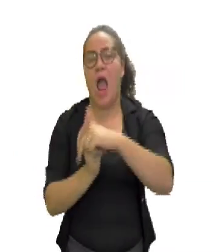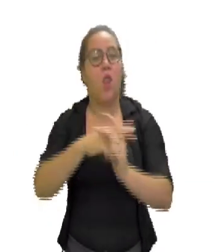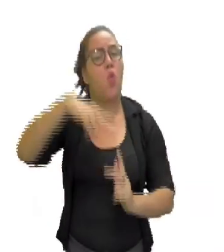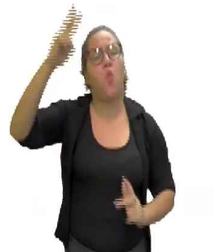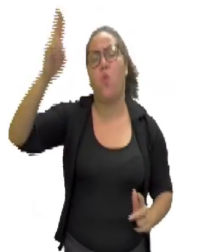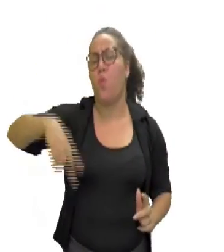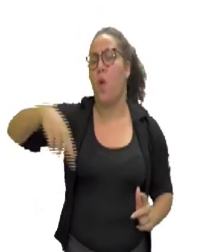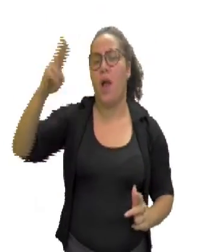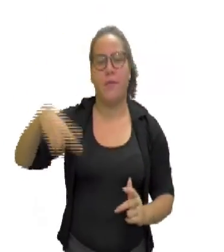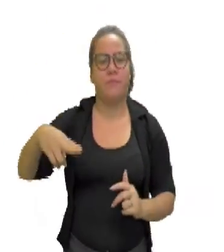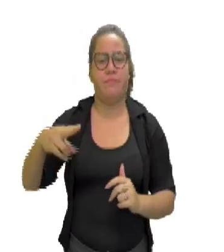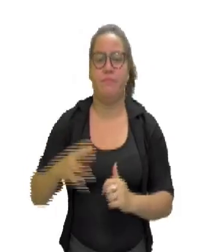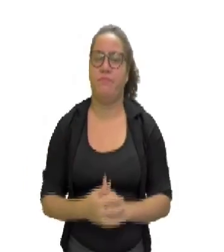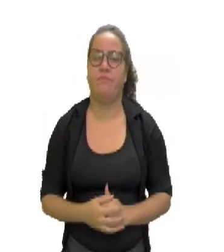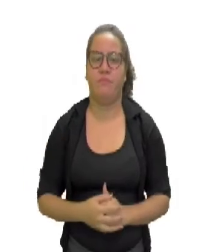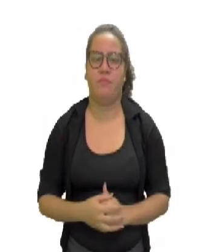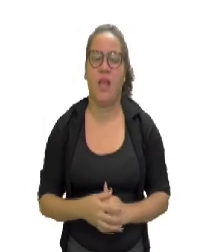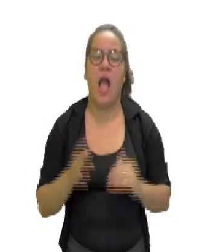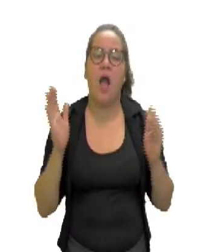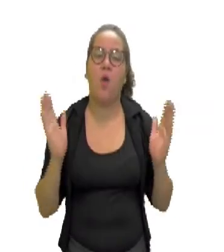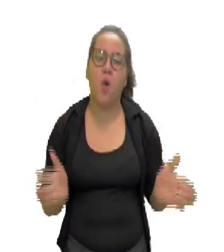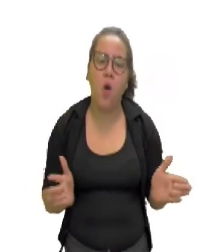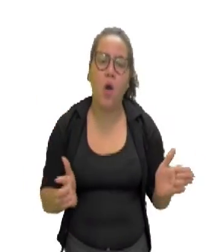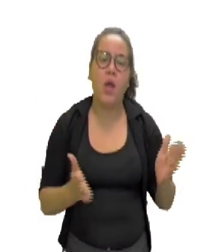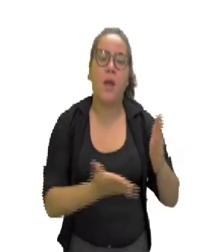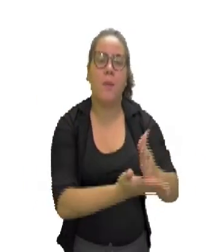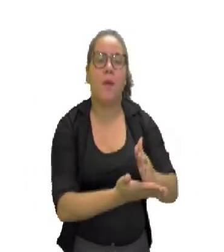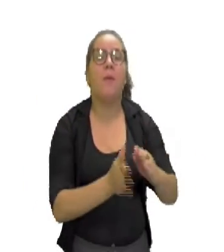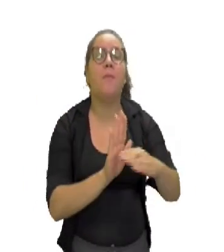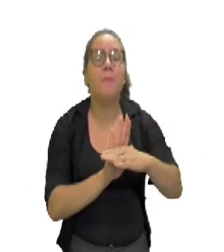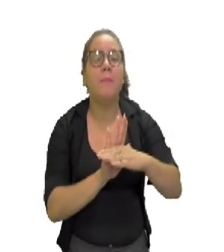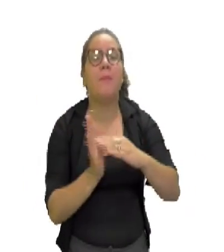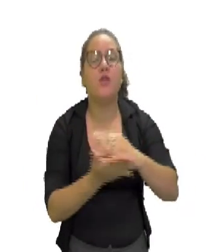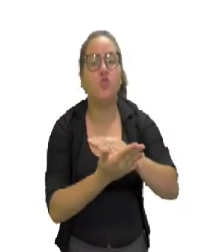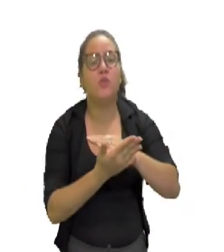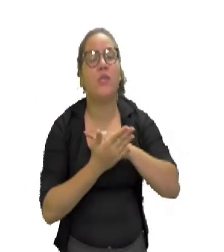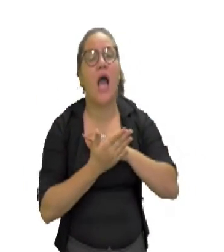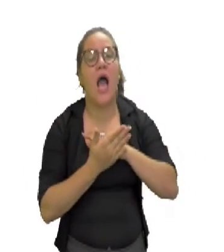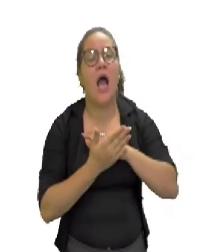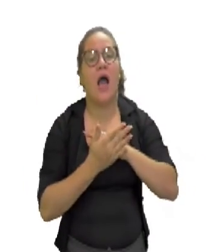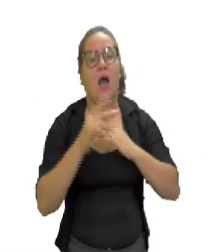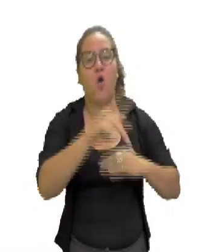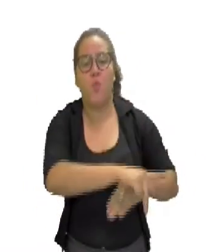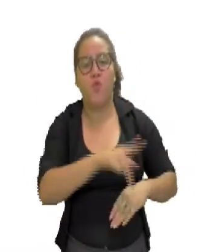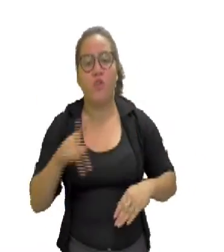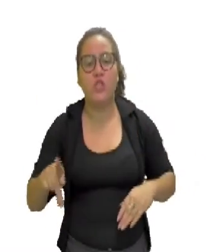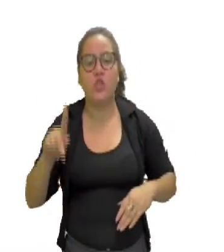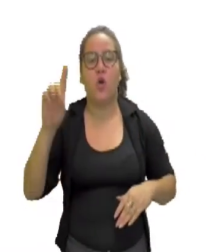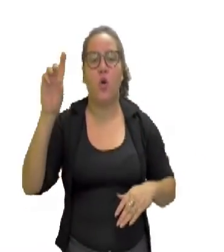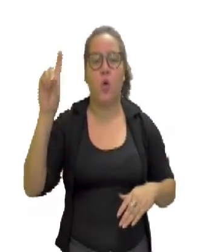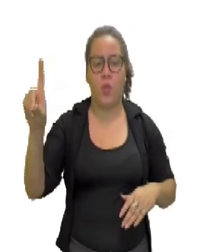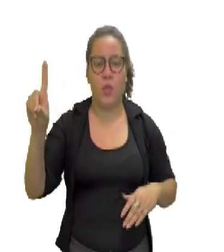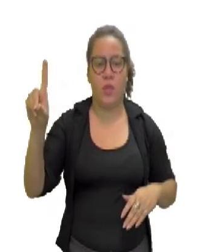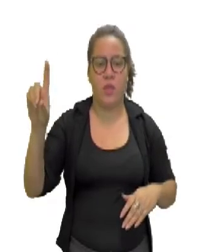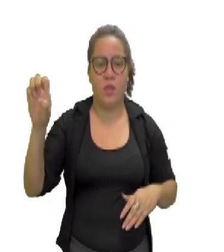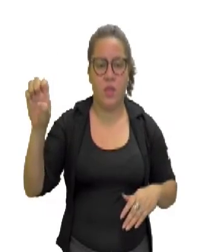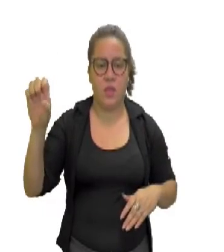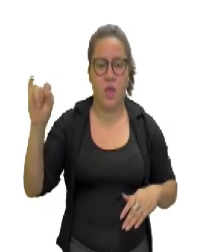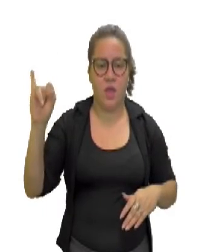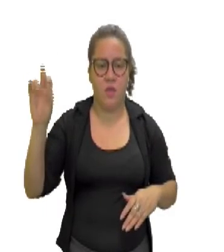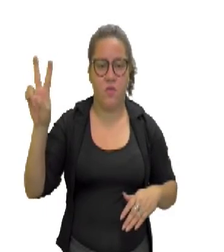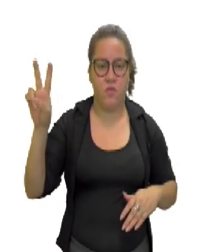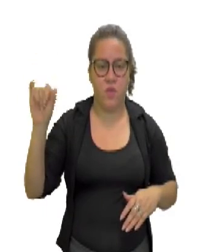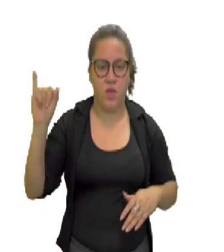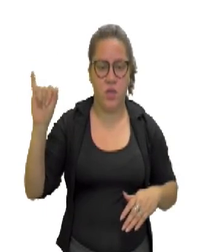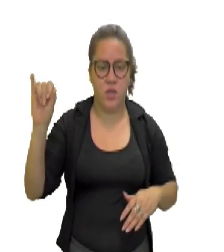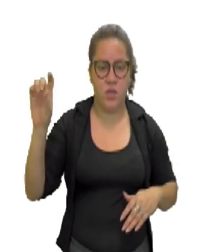tá bom? E agora, pra me ajudar aqui, o professor David vai estar chegando aqui juntinho comigo e ele